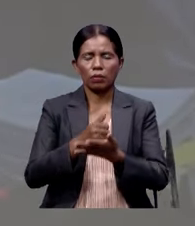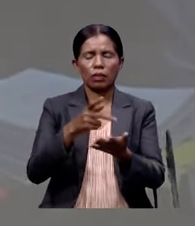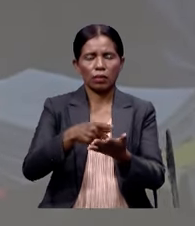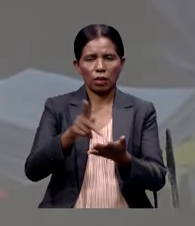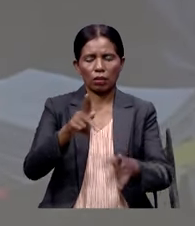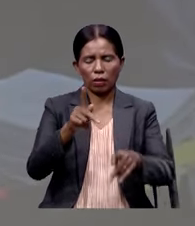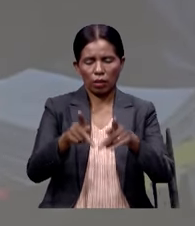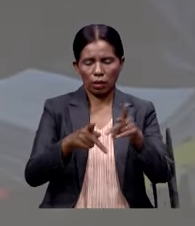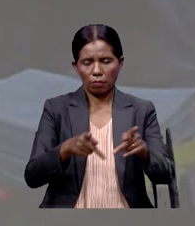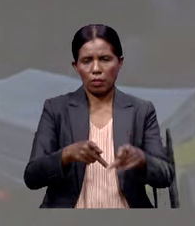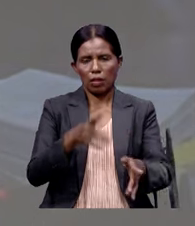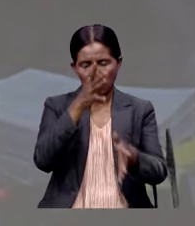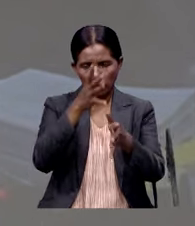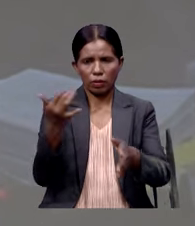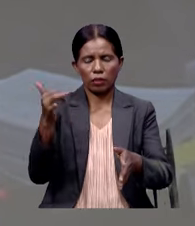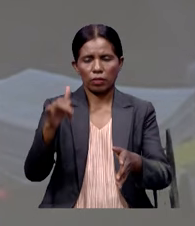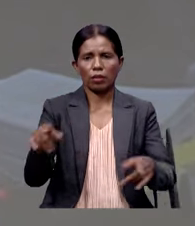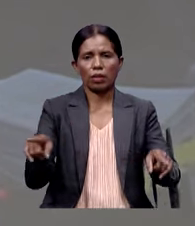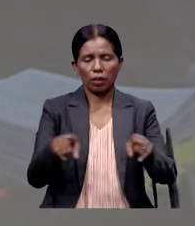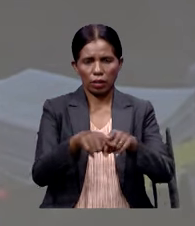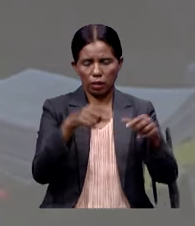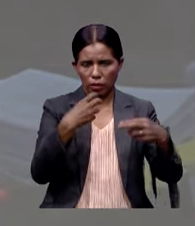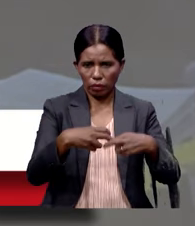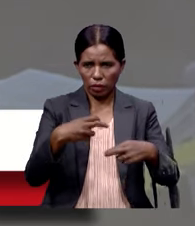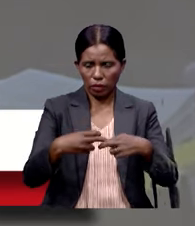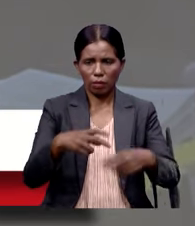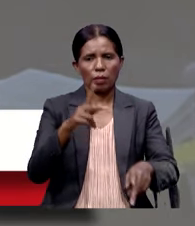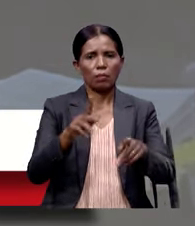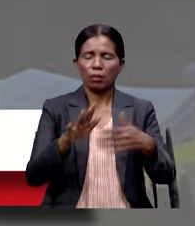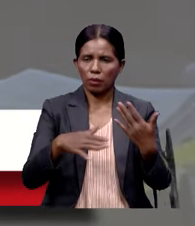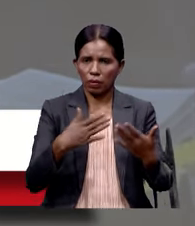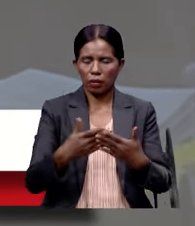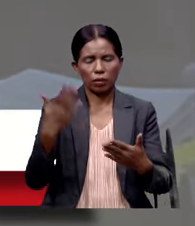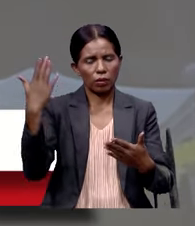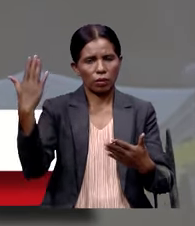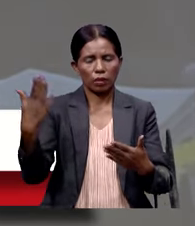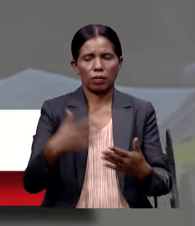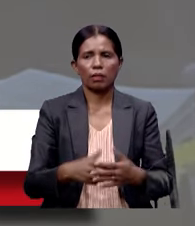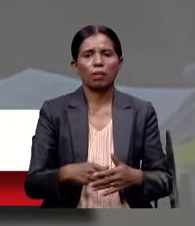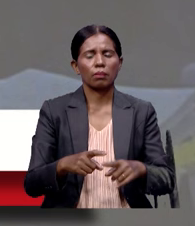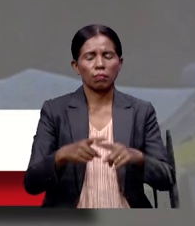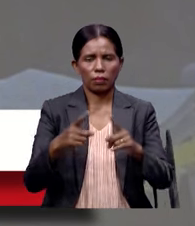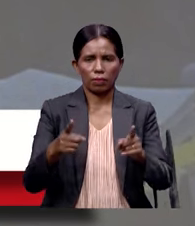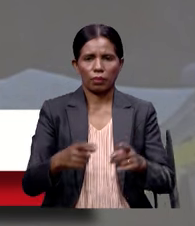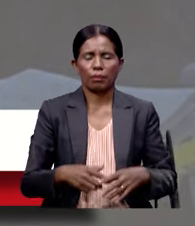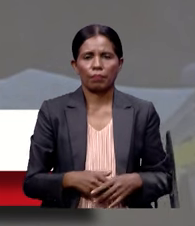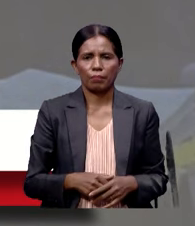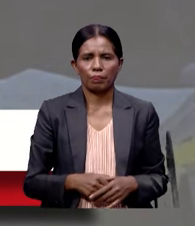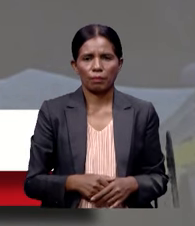idoso no invalido, sempre saindo a fato em dificuldade, ba população em sira e áreas remotas, no extremamente